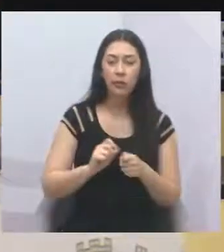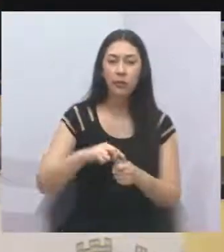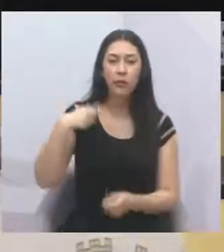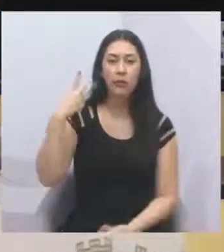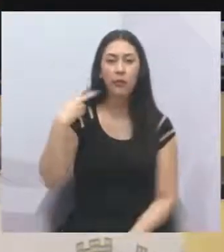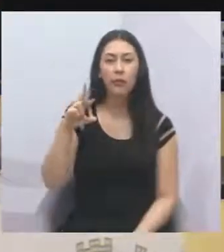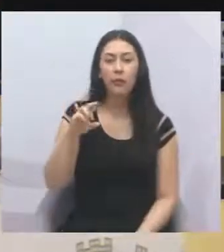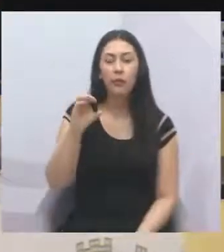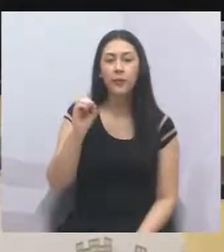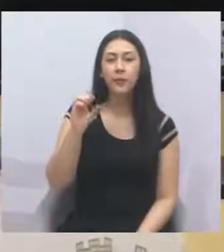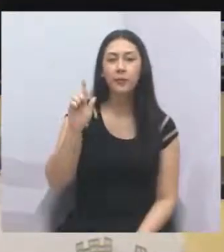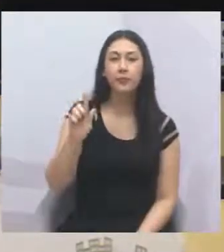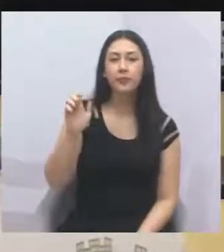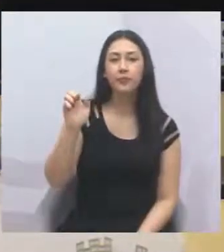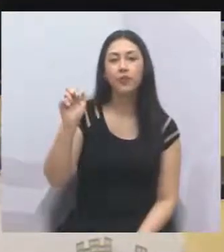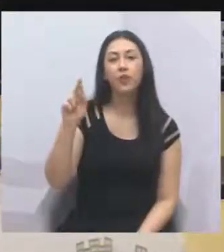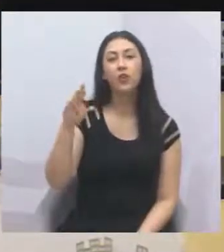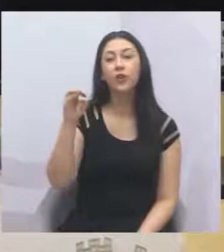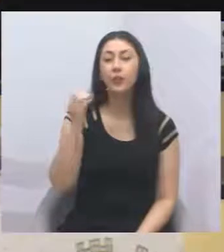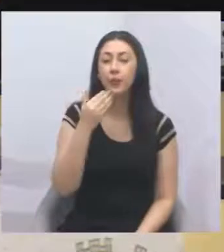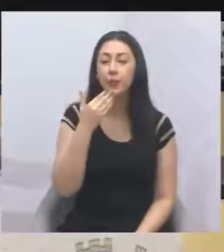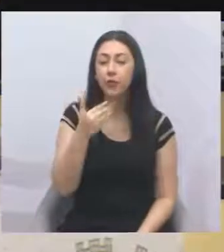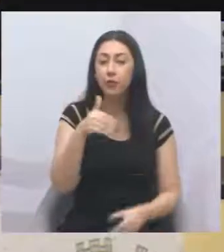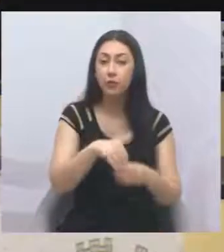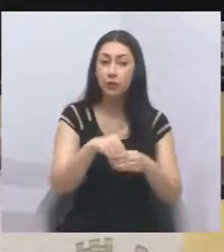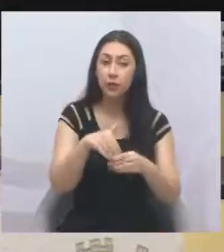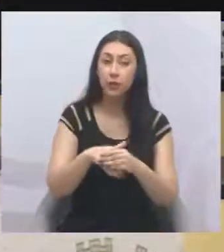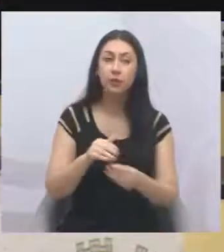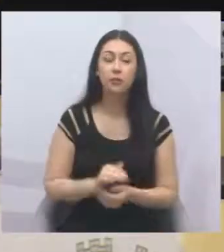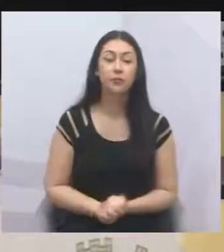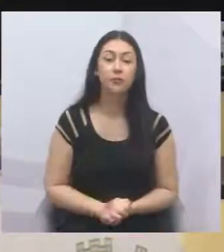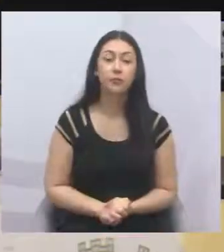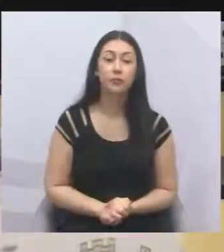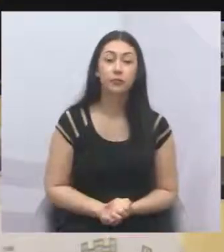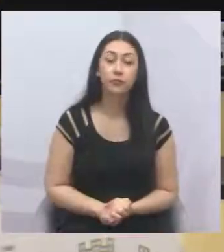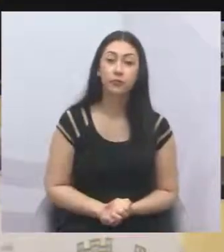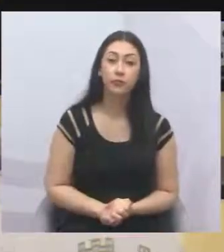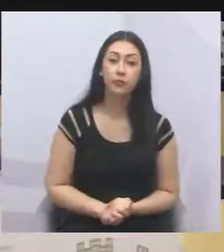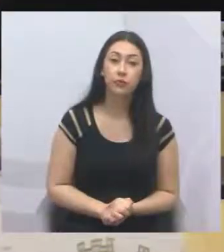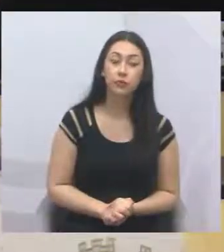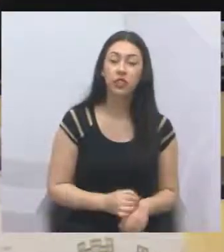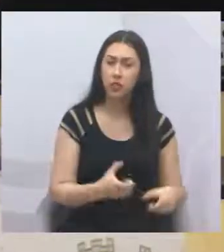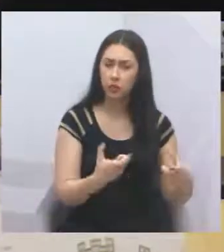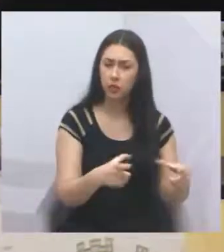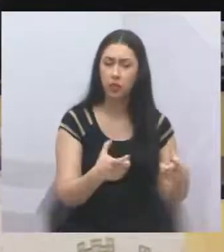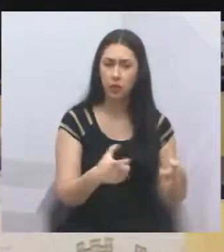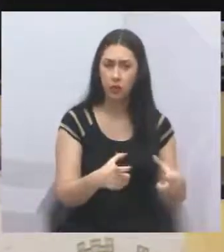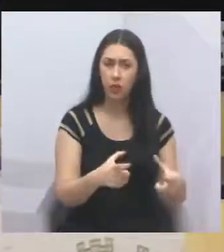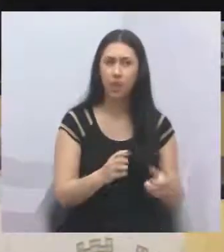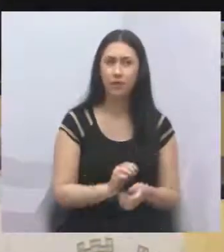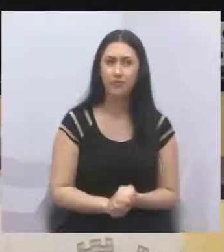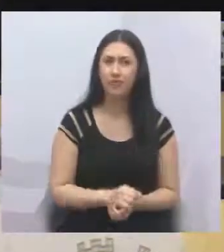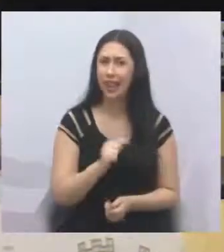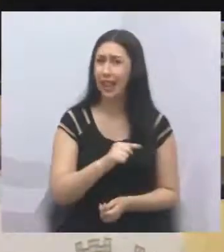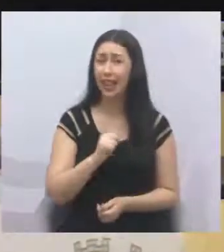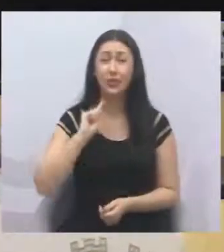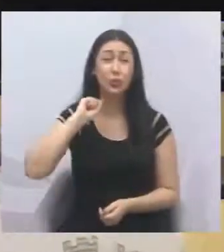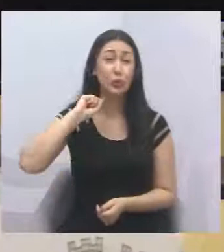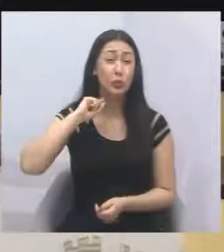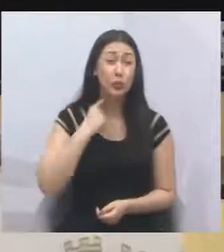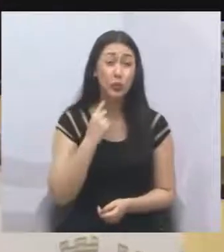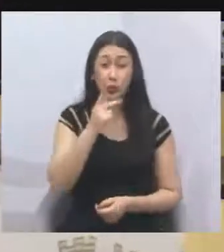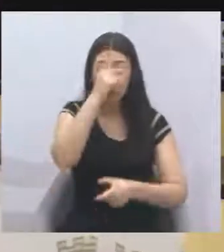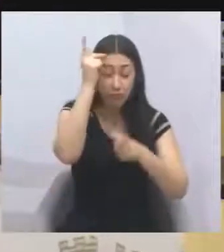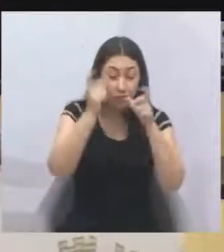vereador Rogério Timóteo. Foi pedido votação, senhor presidente. Essa área aí está muito suja, os moradores